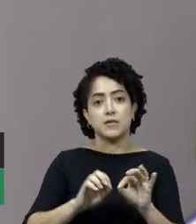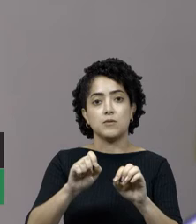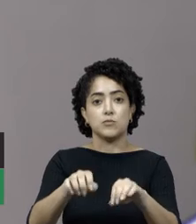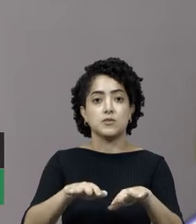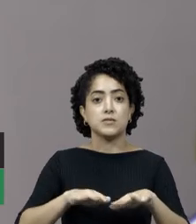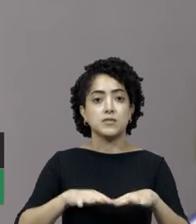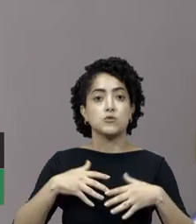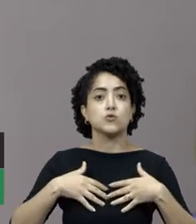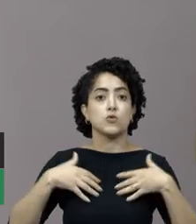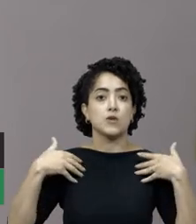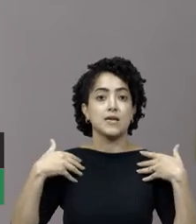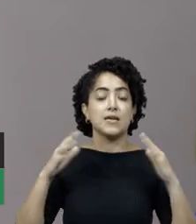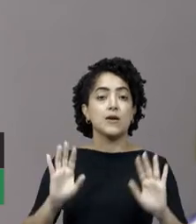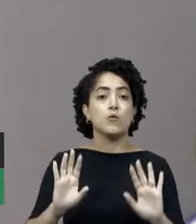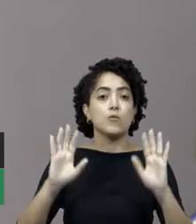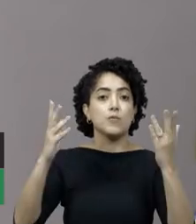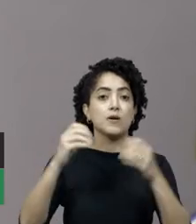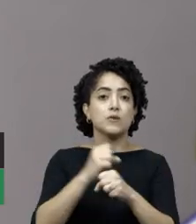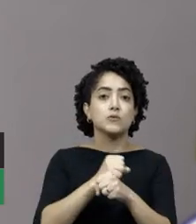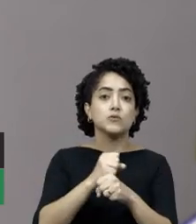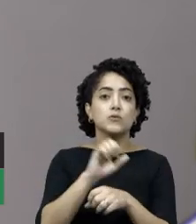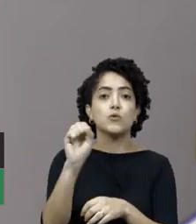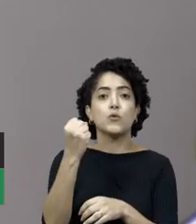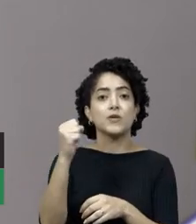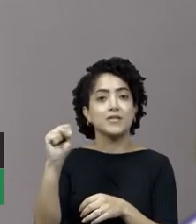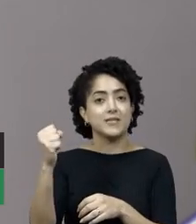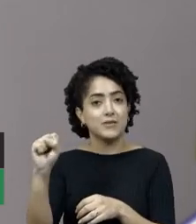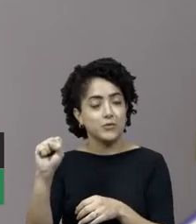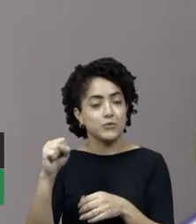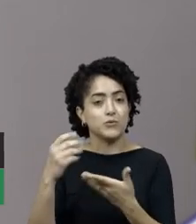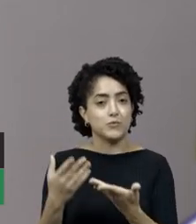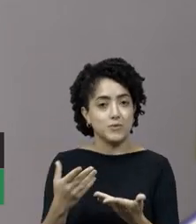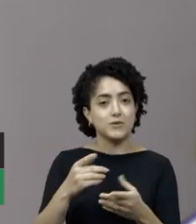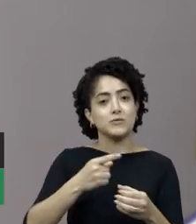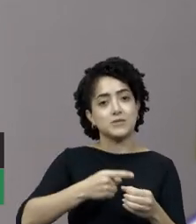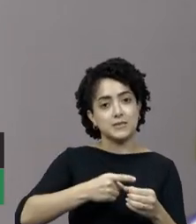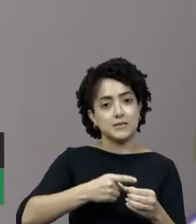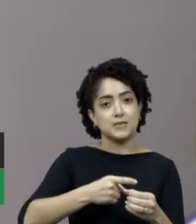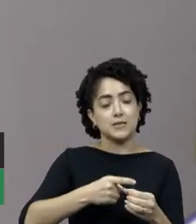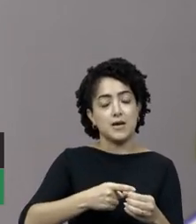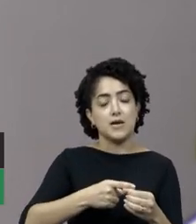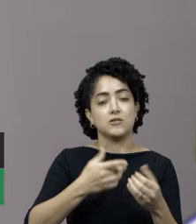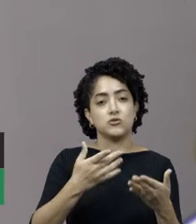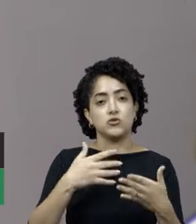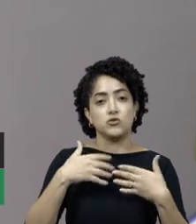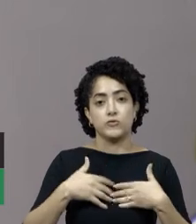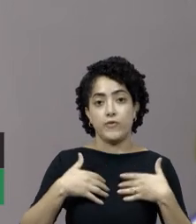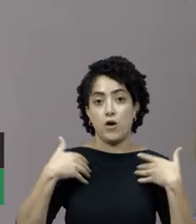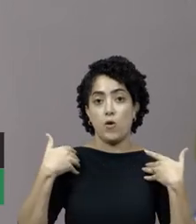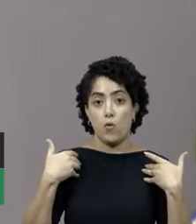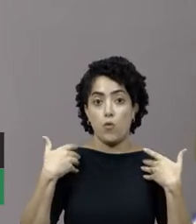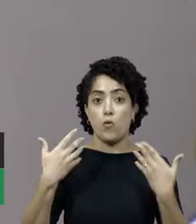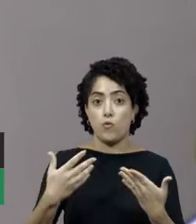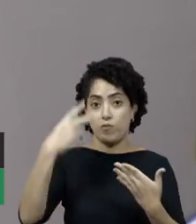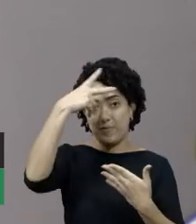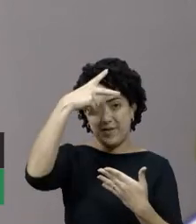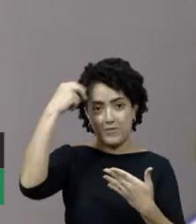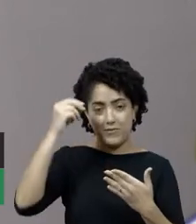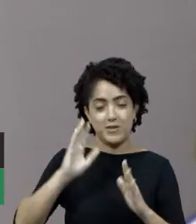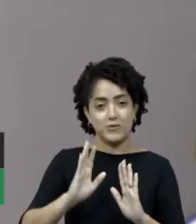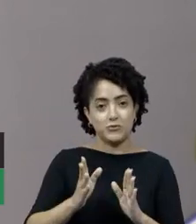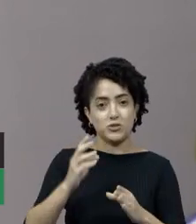comemoração aos 88 anos da minha querida cidade de Gaspar, onde eu tive a honra de ter sido prefeito por 3